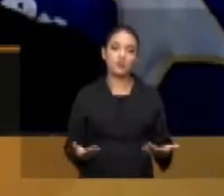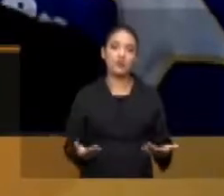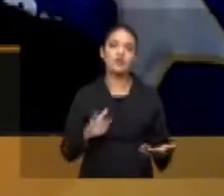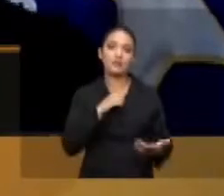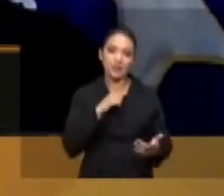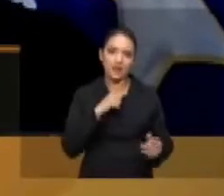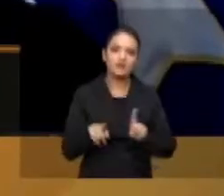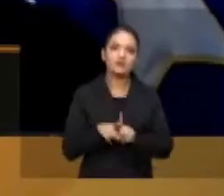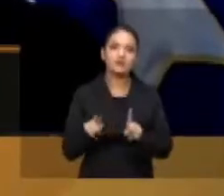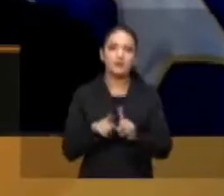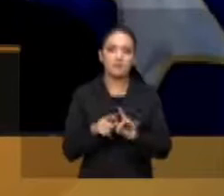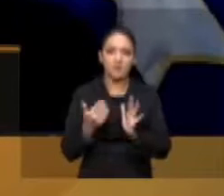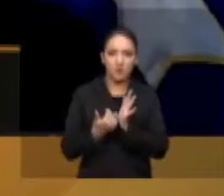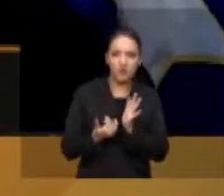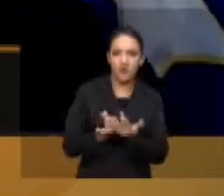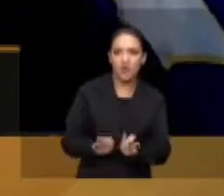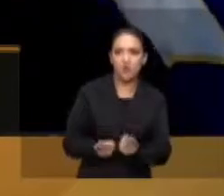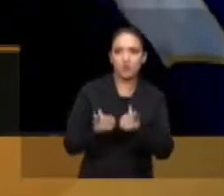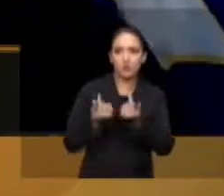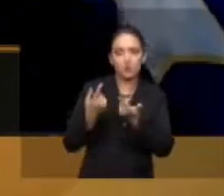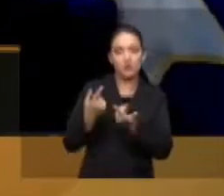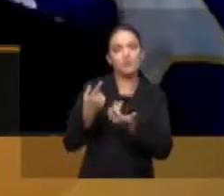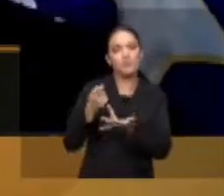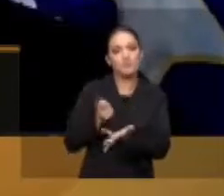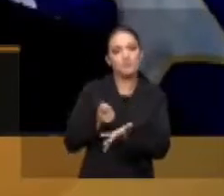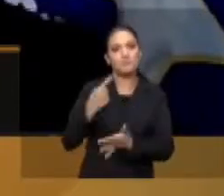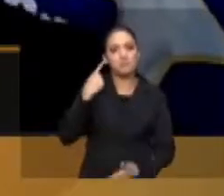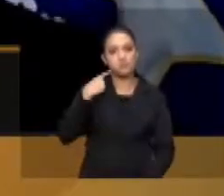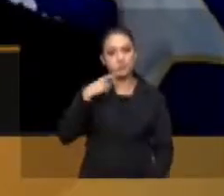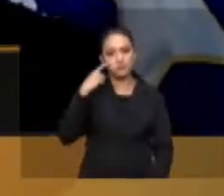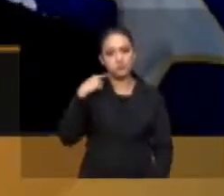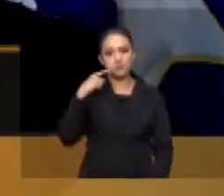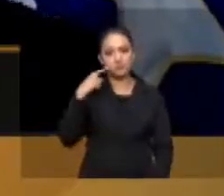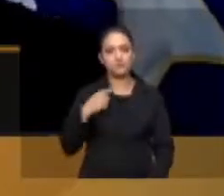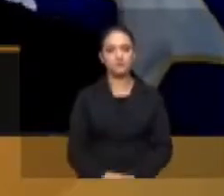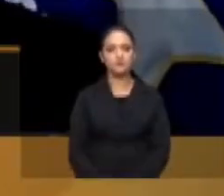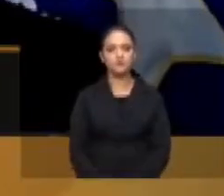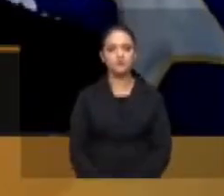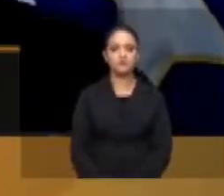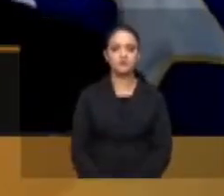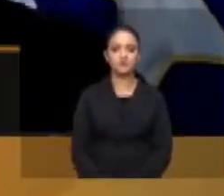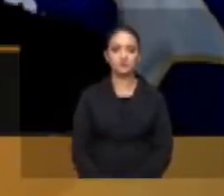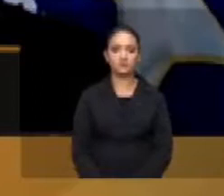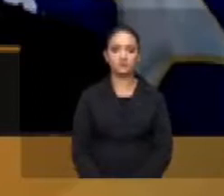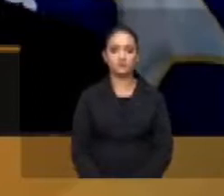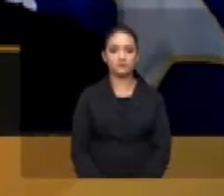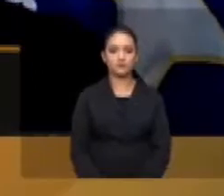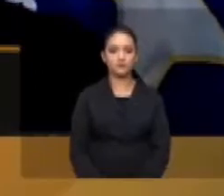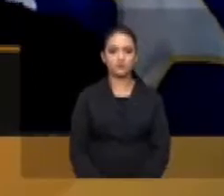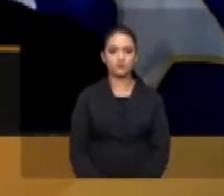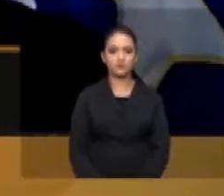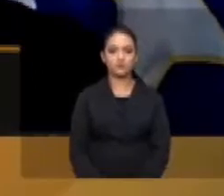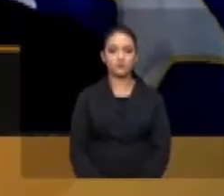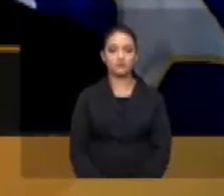honorários sucumbenciais aqui sustentados como devidos pela parte contrária. Nesse sentido,